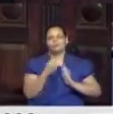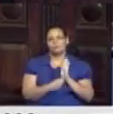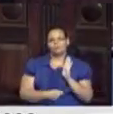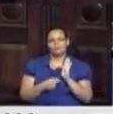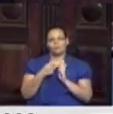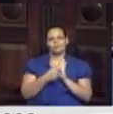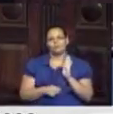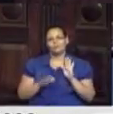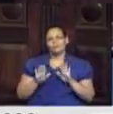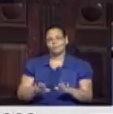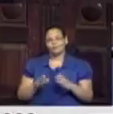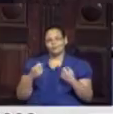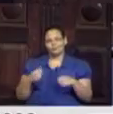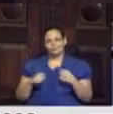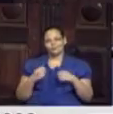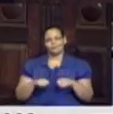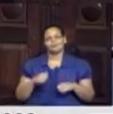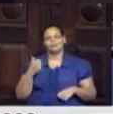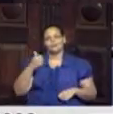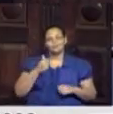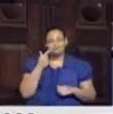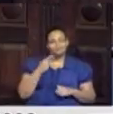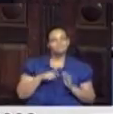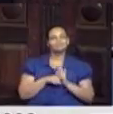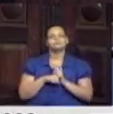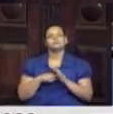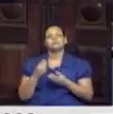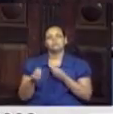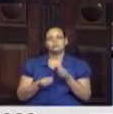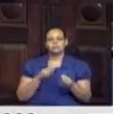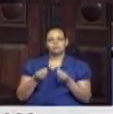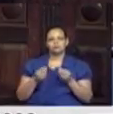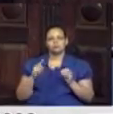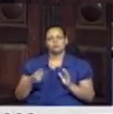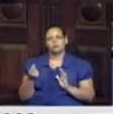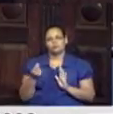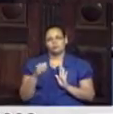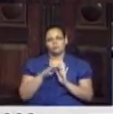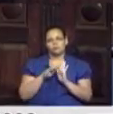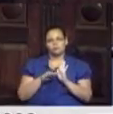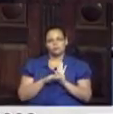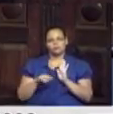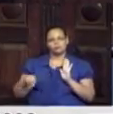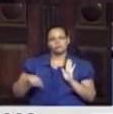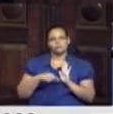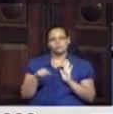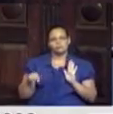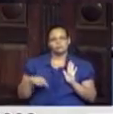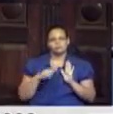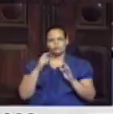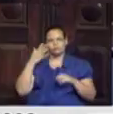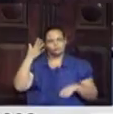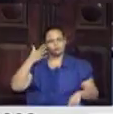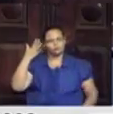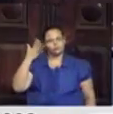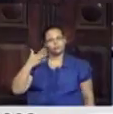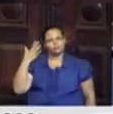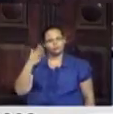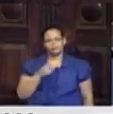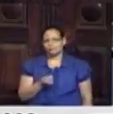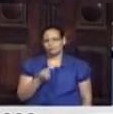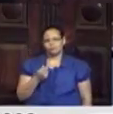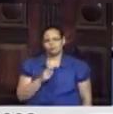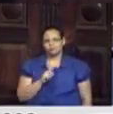enfim, mas ele tem que ser avaliado pela forma como executa o orçamento. Nós, no Parlamento, também discursamos, e não é